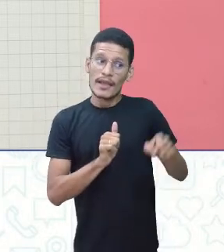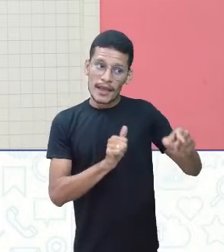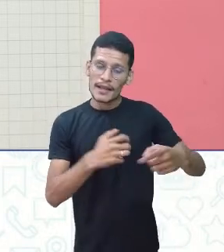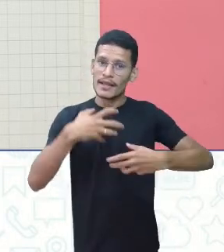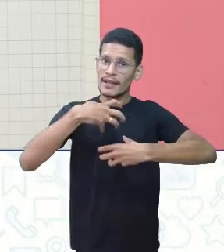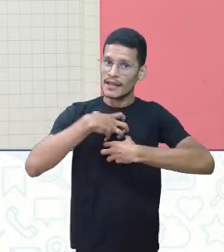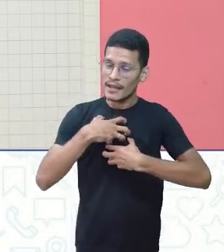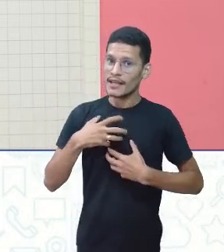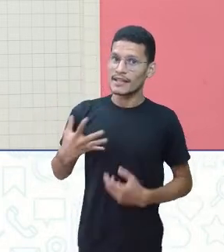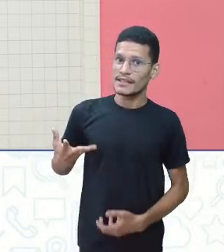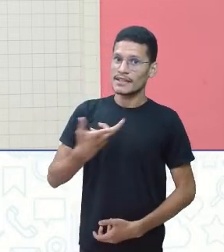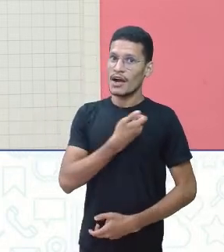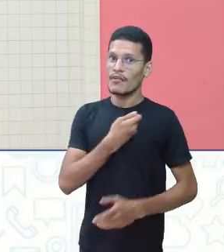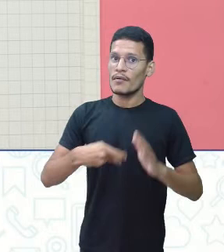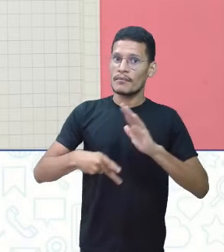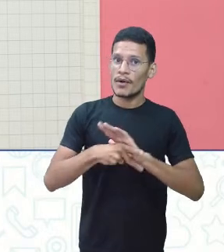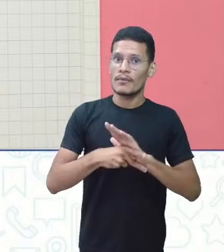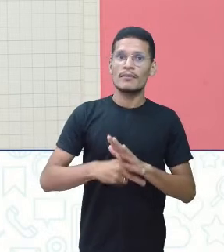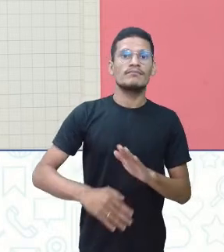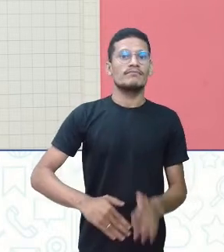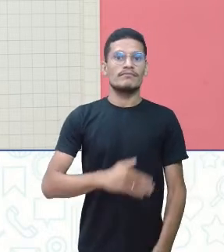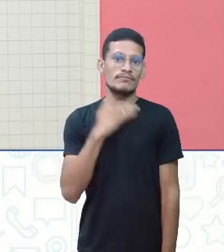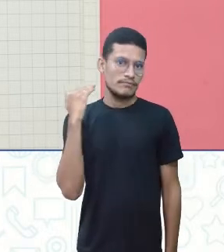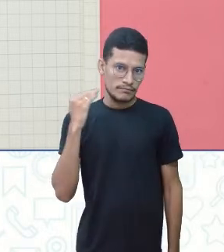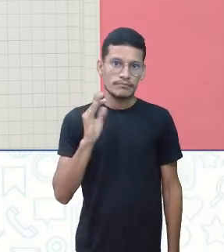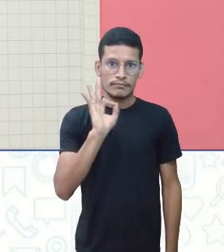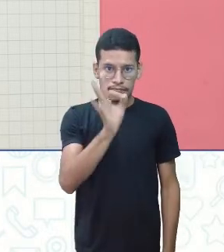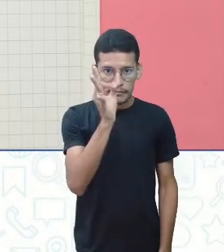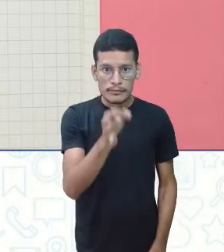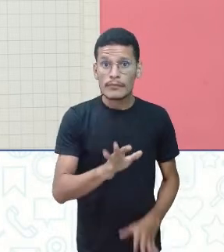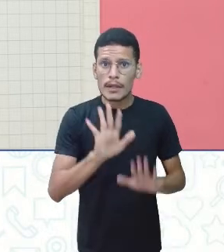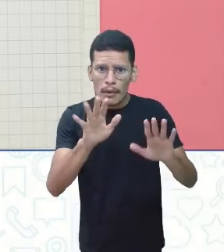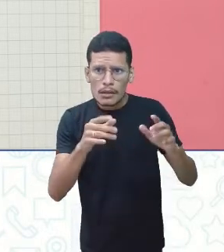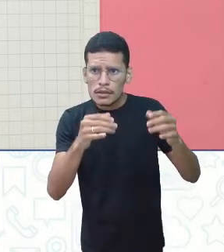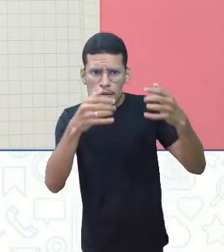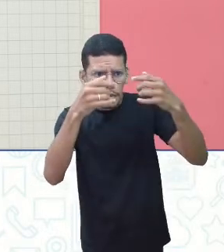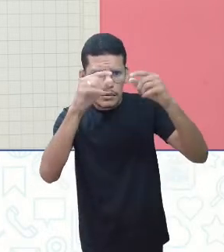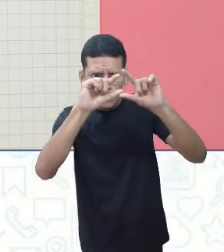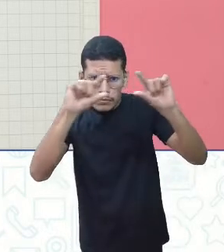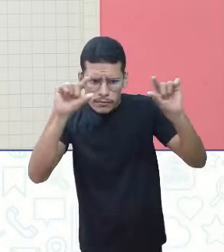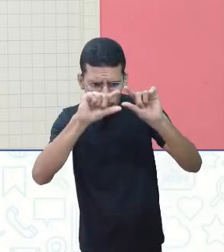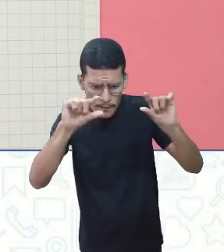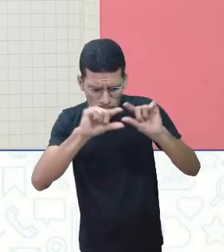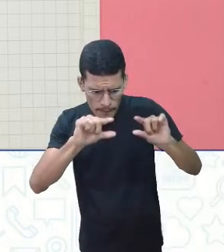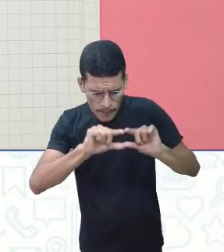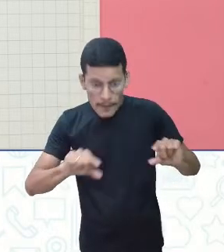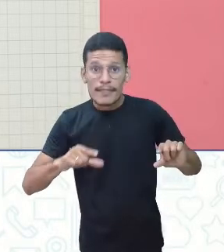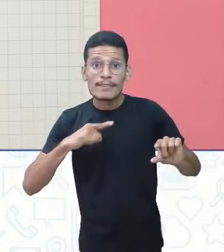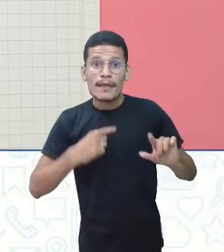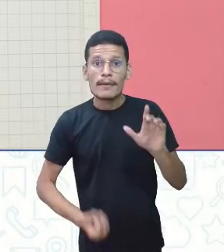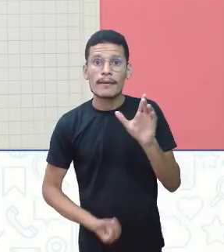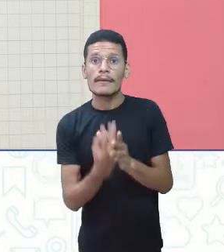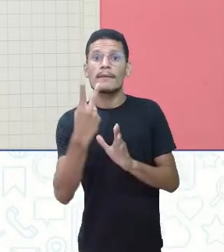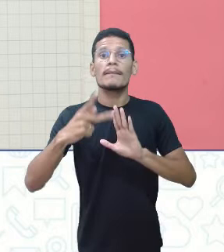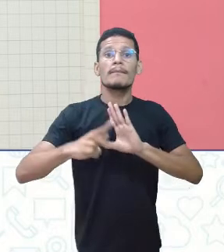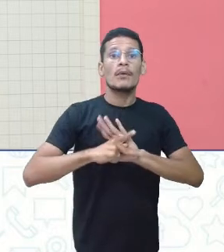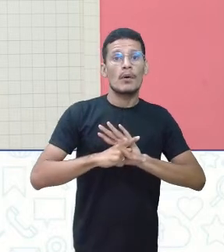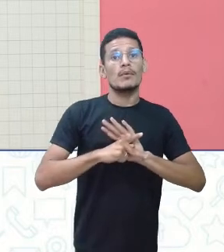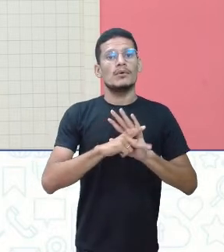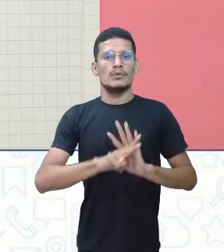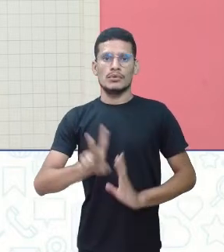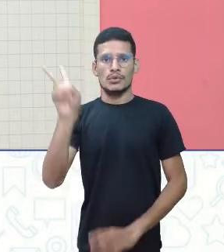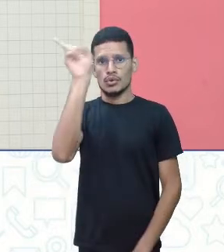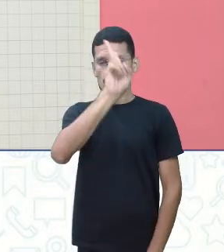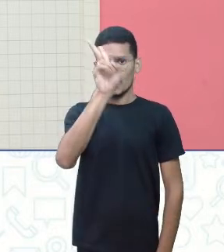salvo da guilhotina. Então veja, em breves linhas, há uma construção do enredo. Então você tem